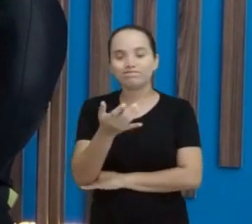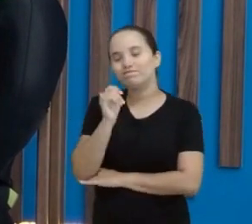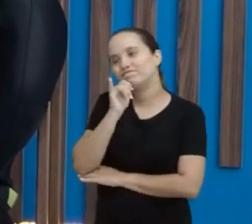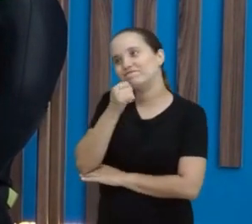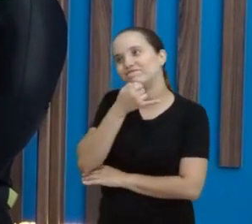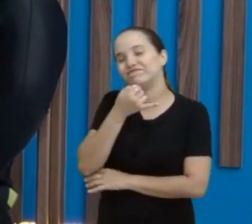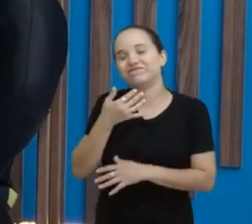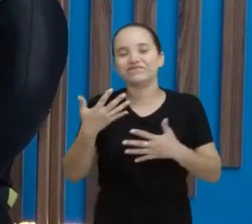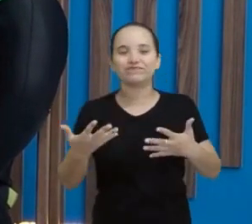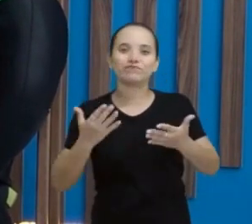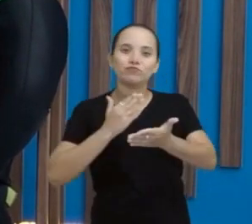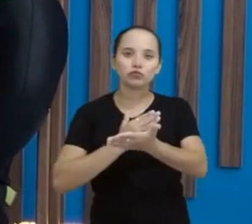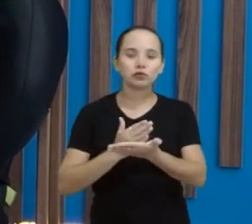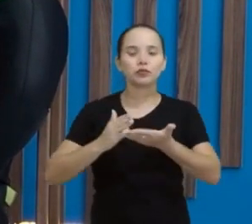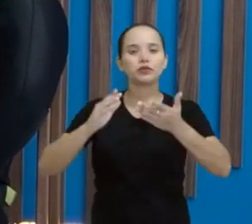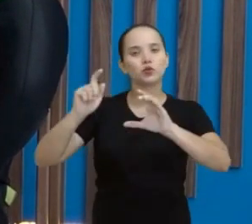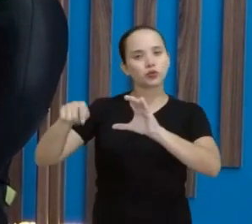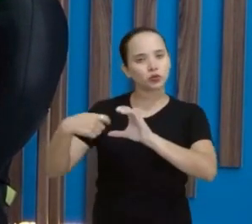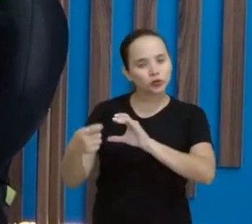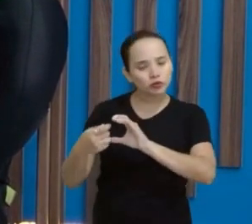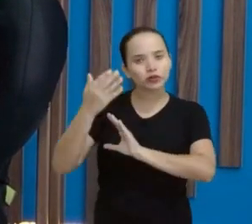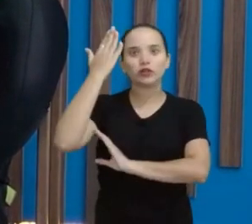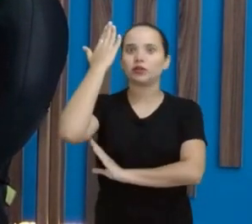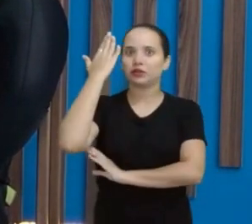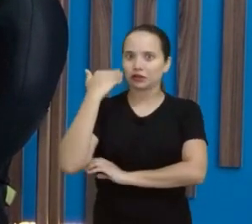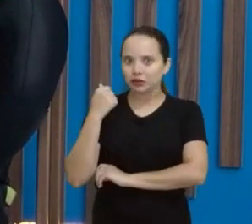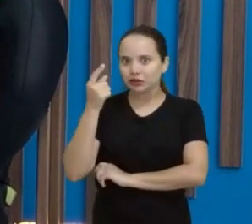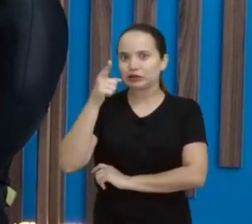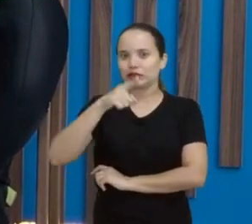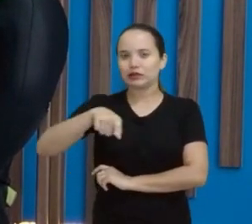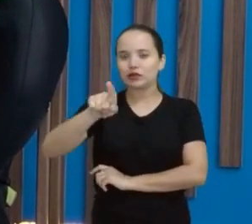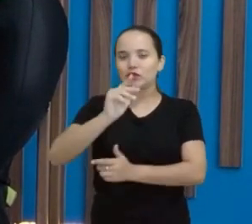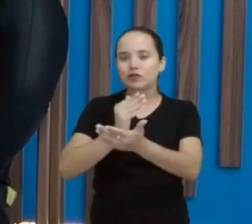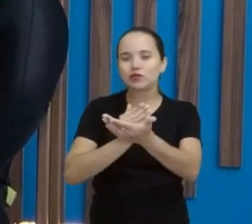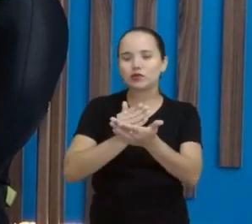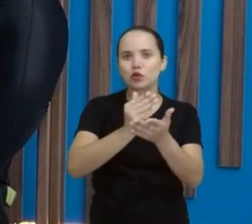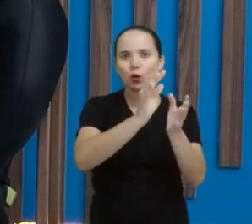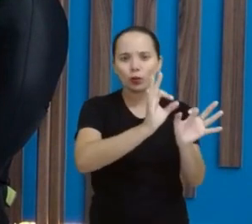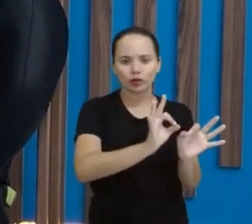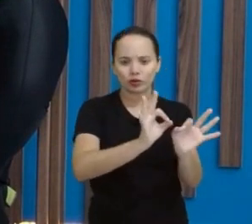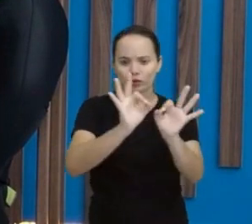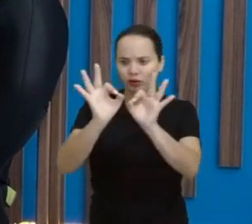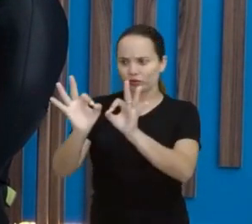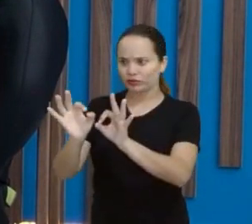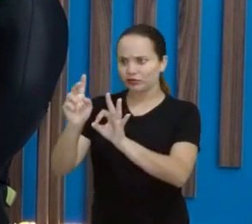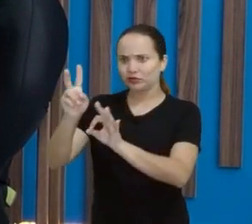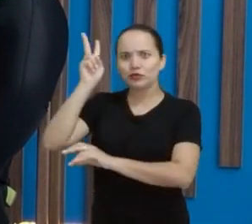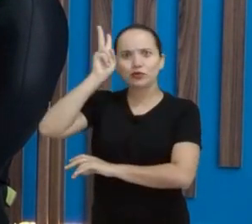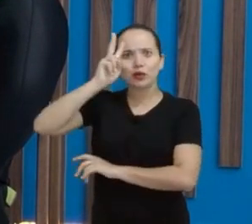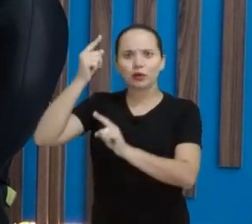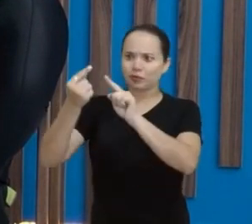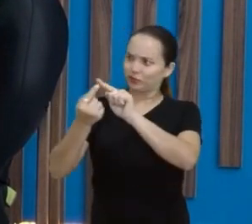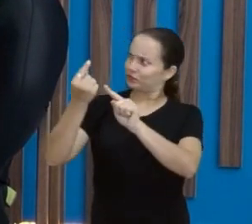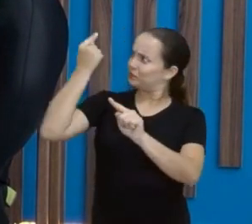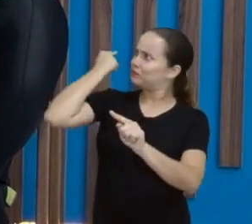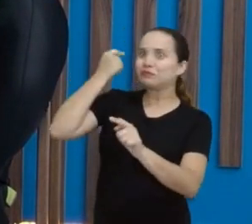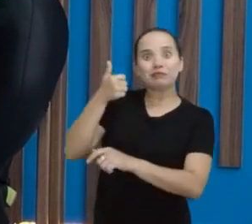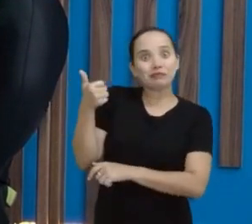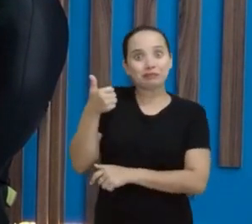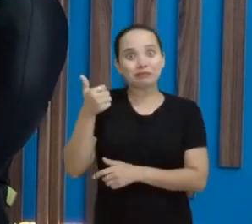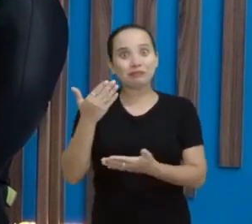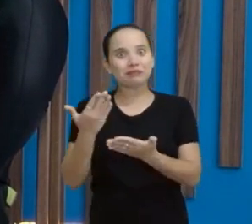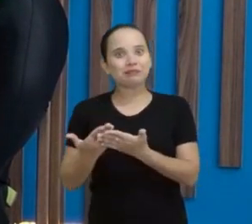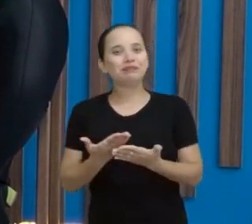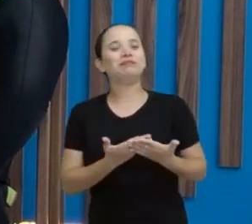gente começou com um vídeo que, com certeza, quando você começou a assistir, você lembrou da aula magna, da